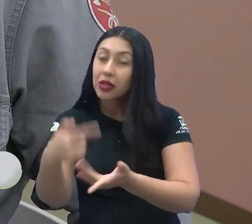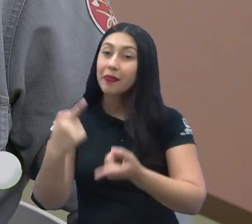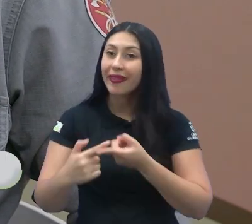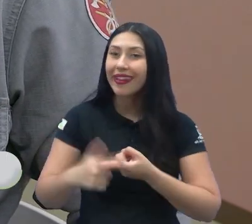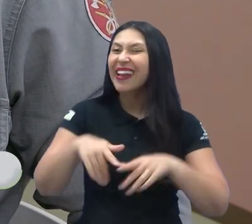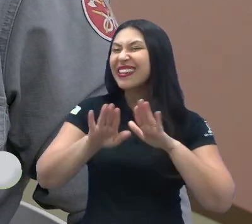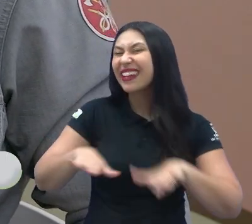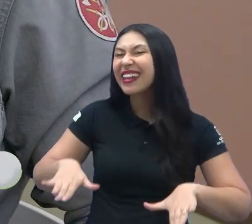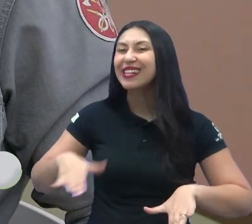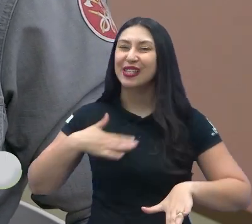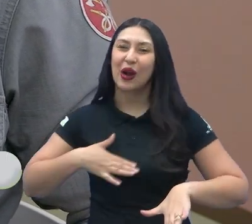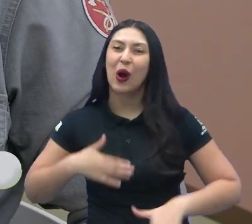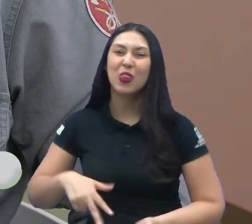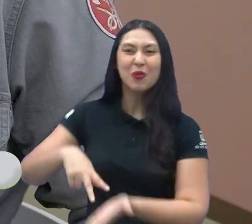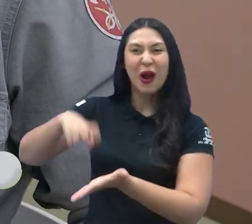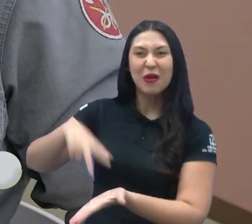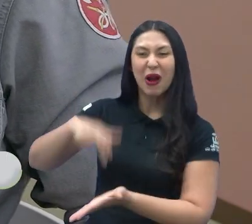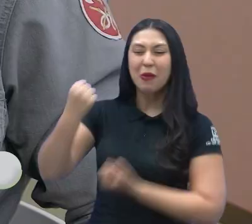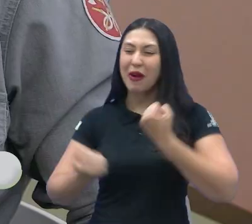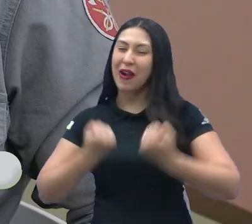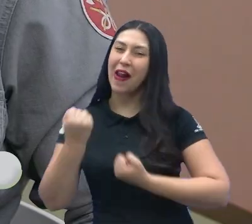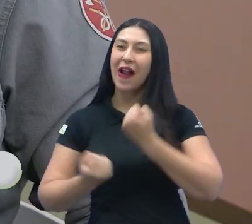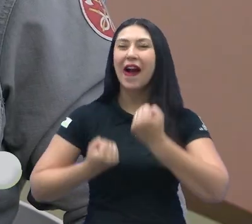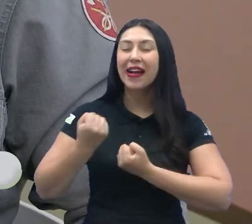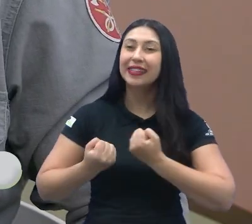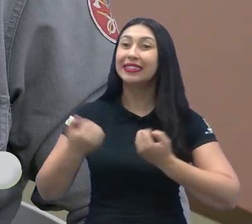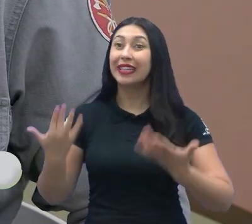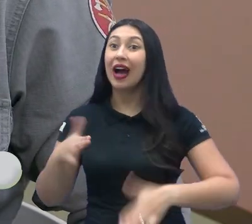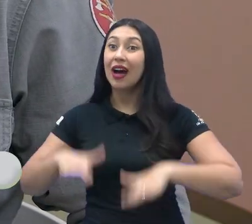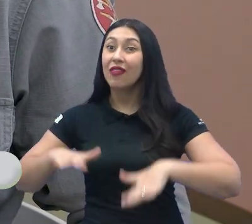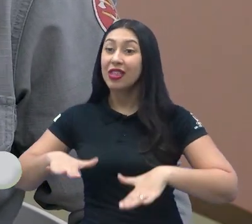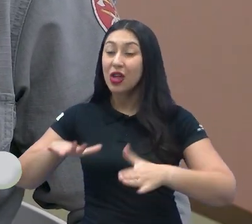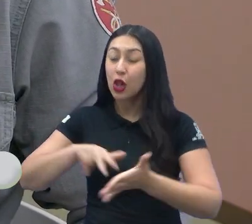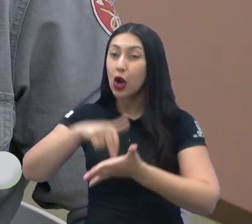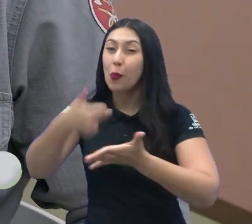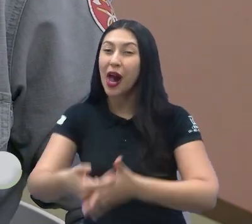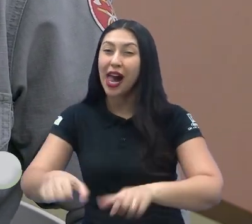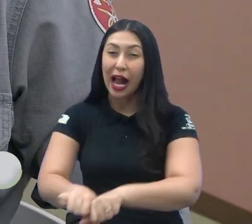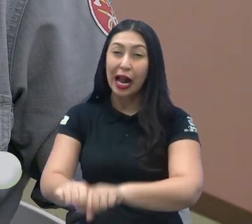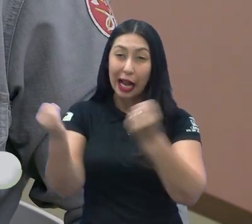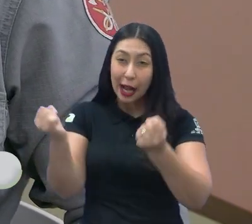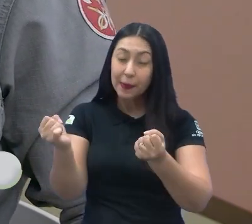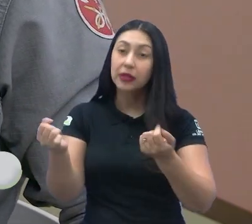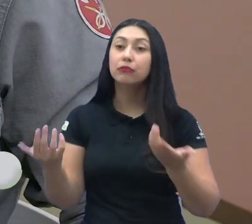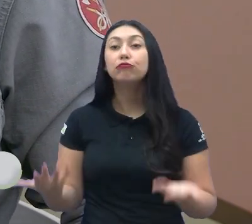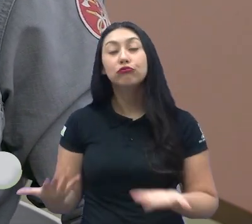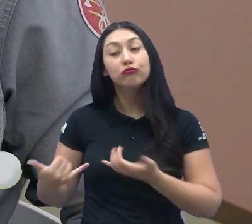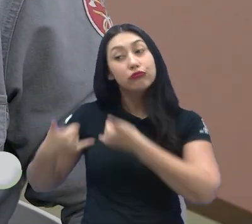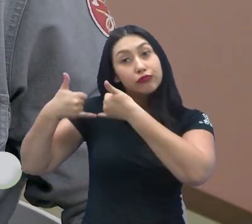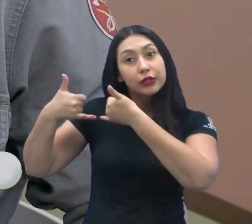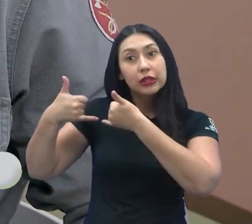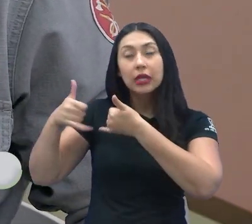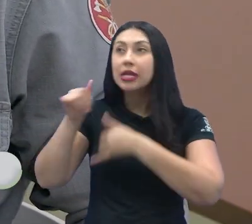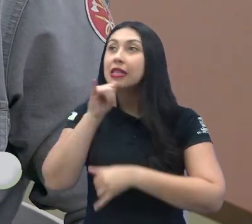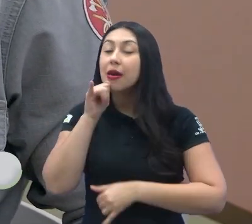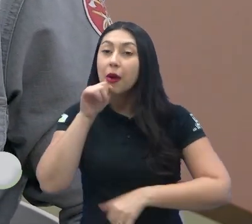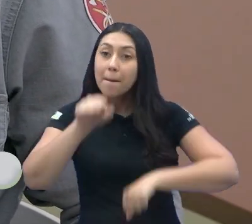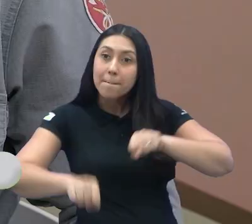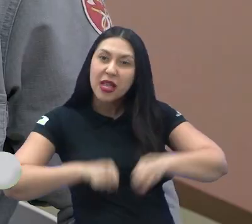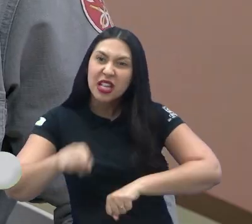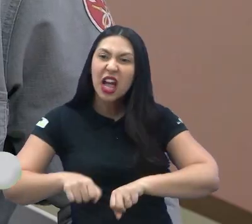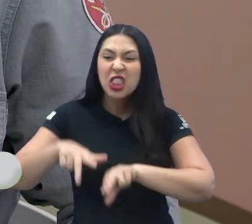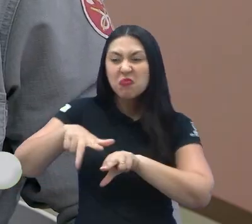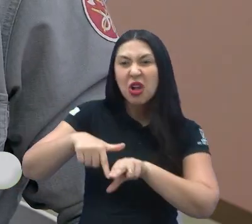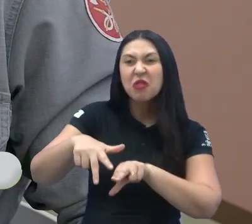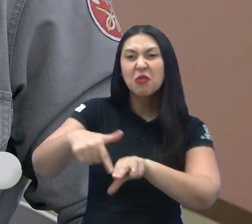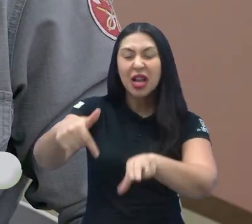gosta de ficar pulando, correndo, e por vezes alguma queda gera uma fratura, né? Então tem esses chamados também, bicicleta, skate, patins,